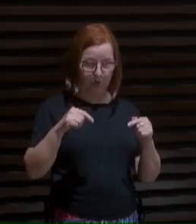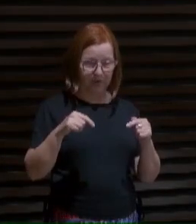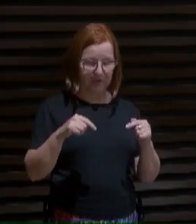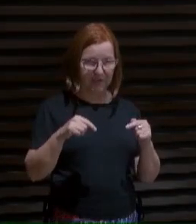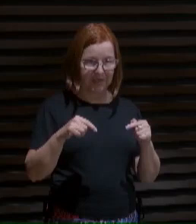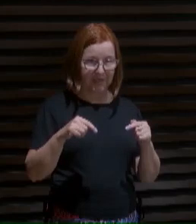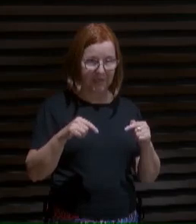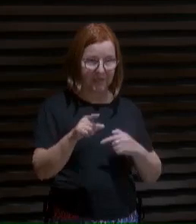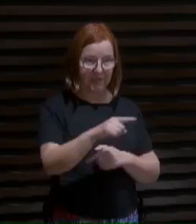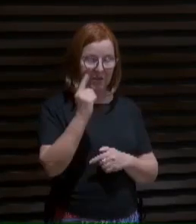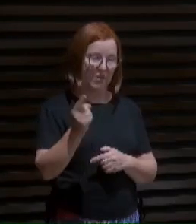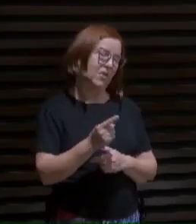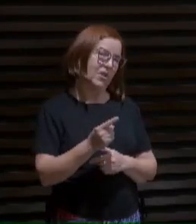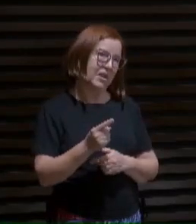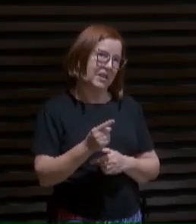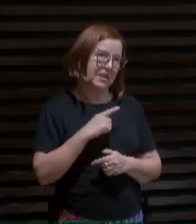lidando.